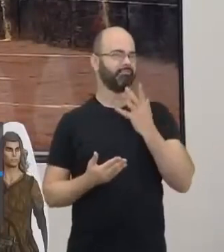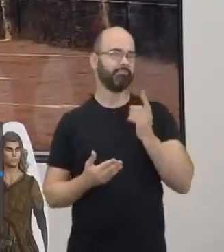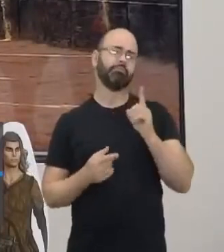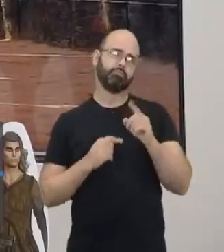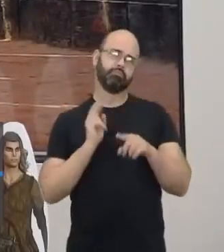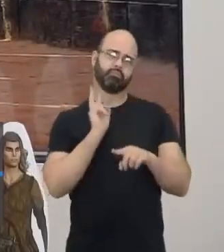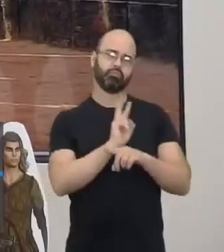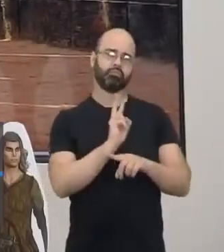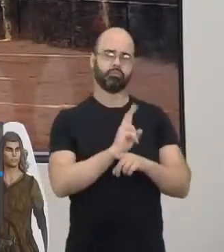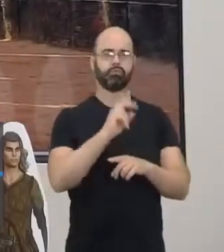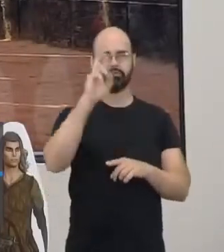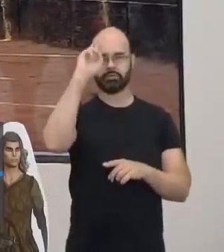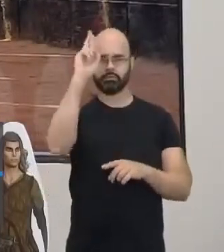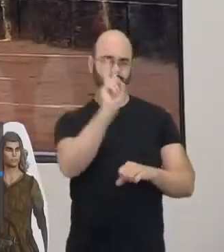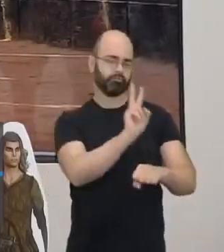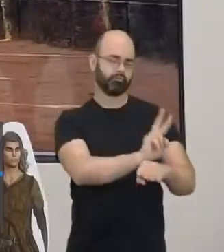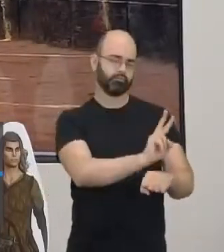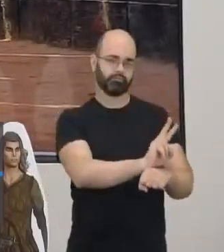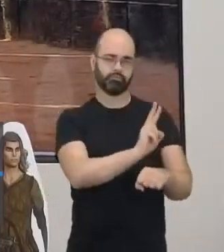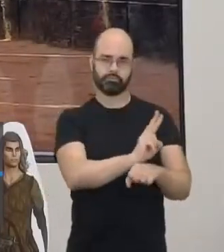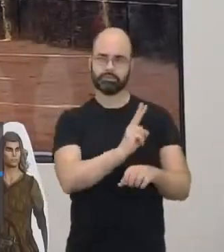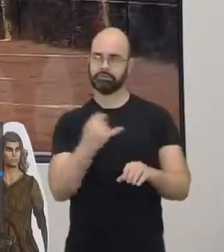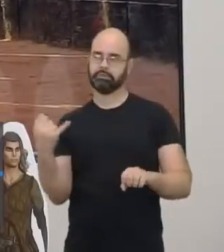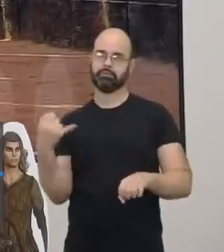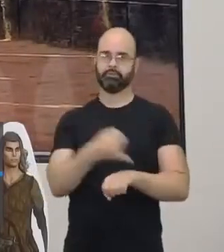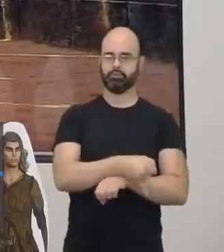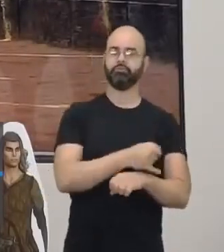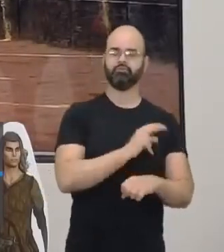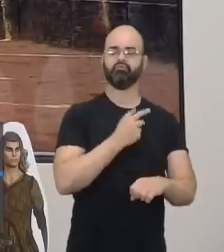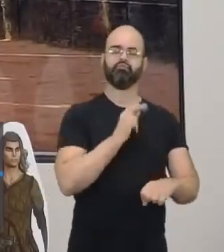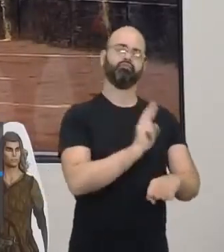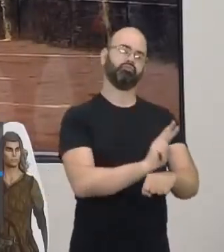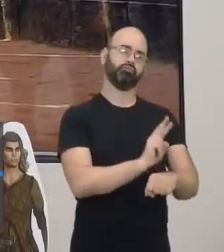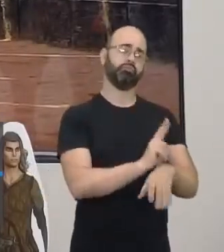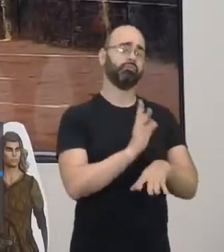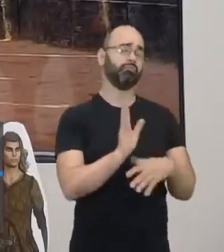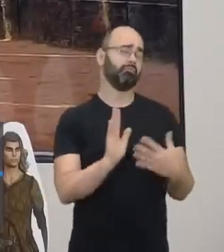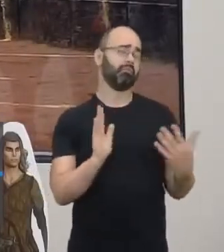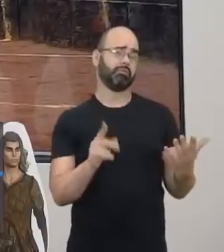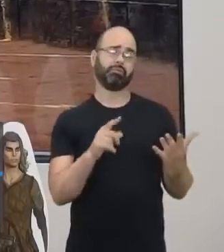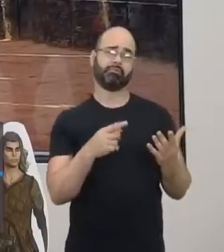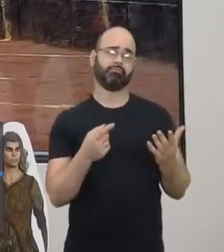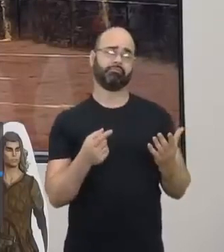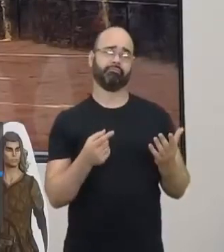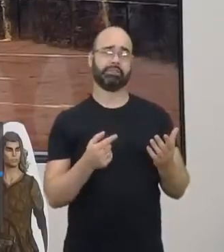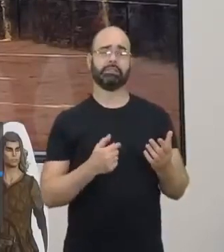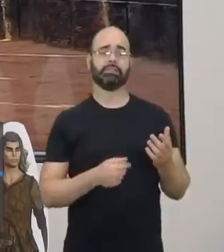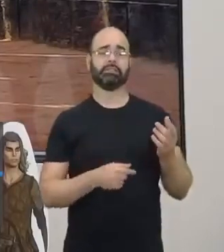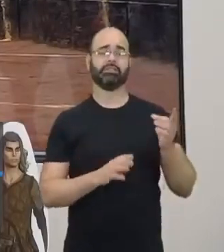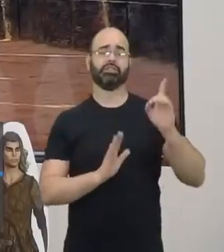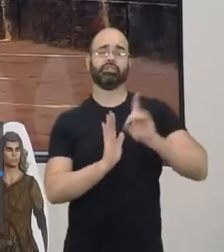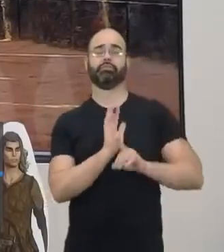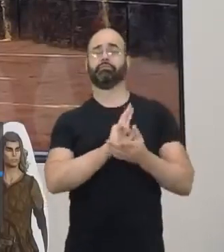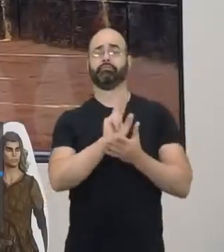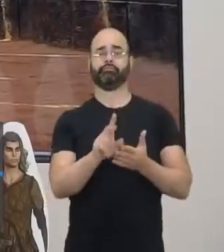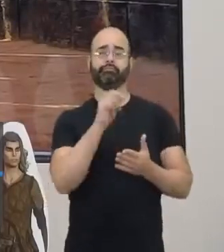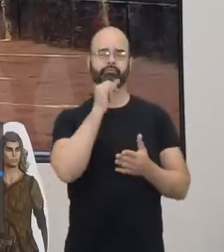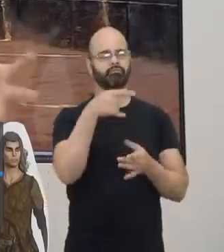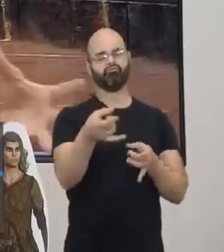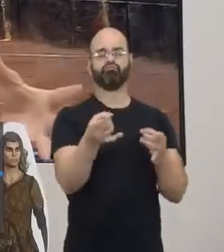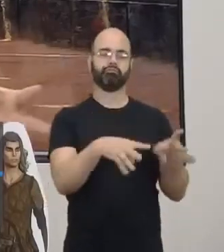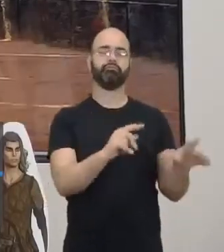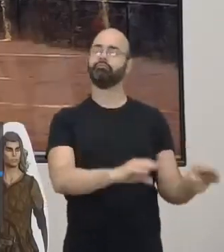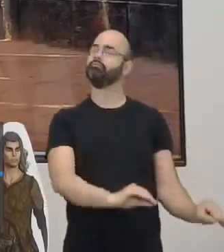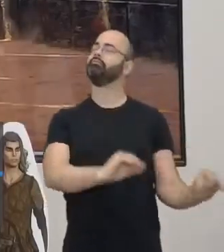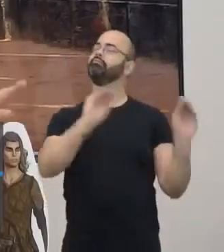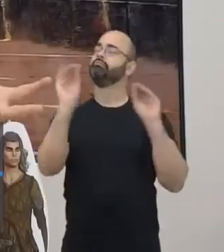proteção contra invasores, só que você também não tem muitos direitos. Você não pode sair daquela terra. Você não tem o direito de se mudar com a